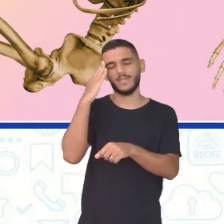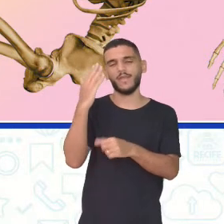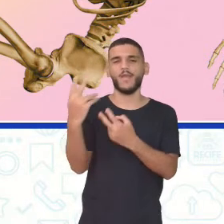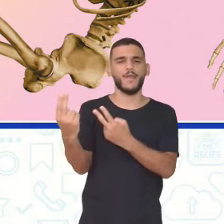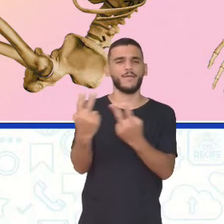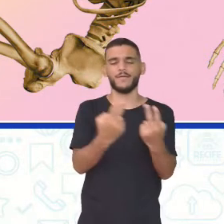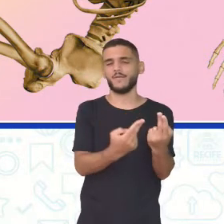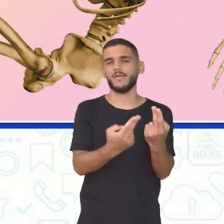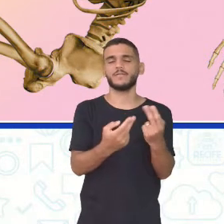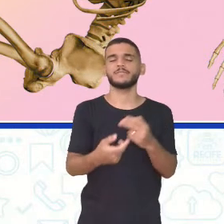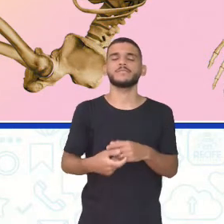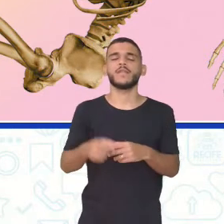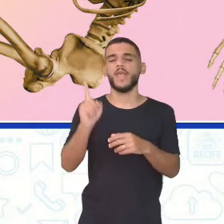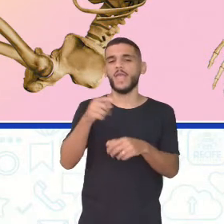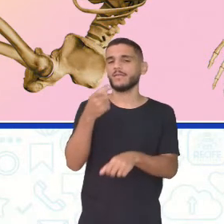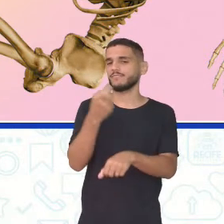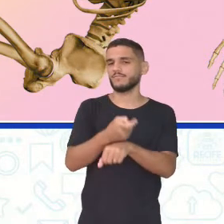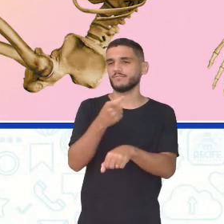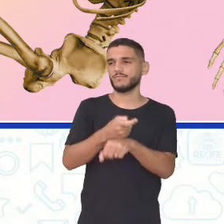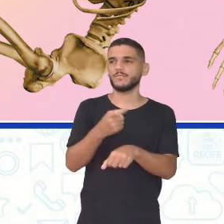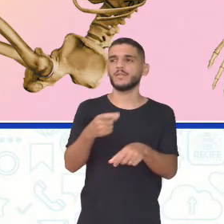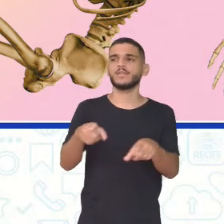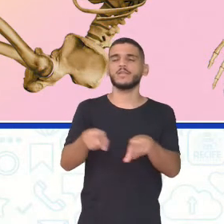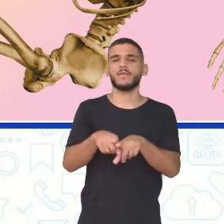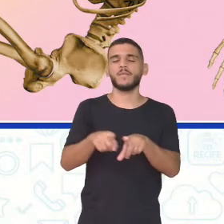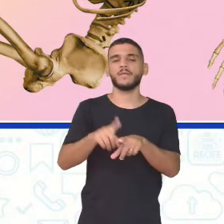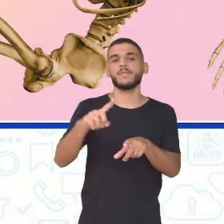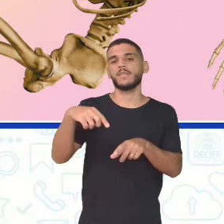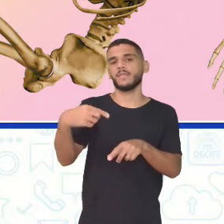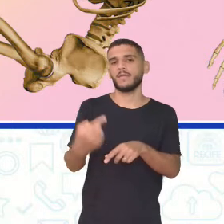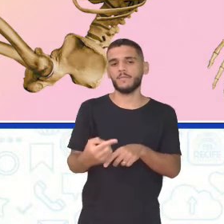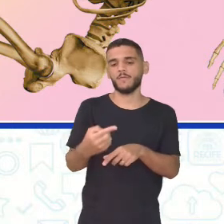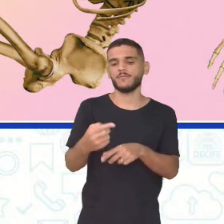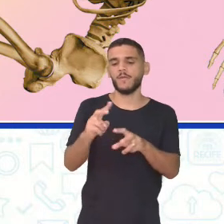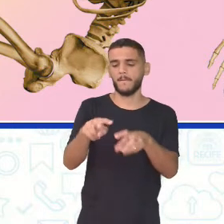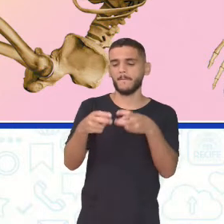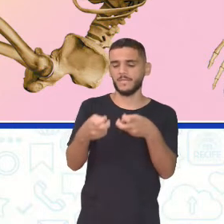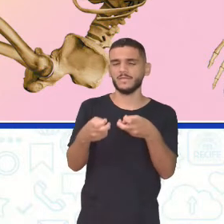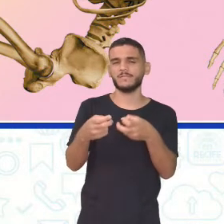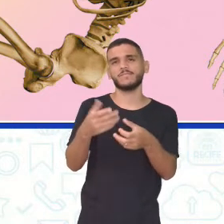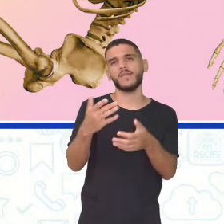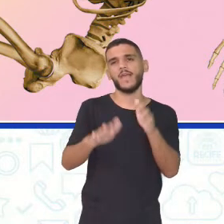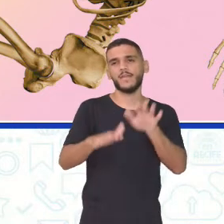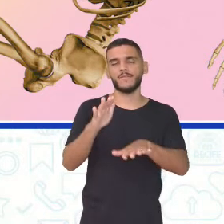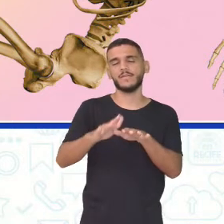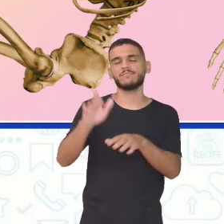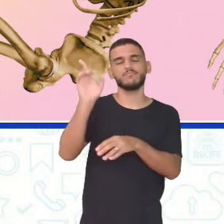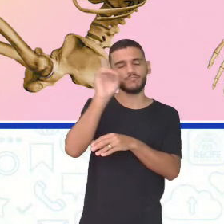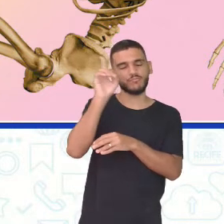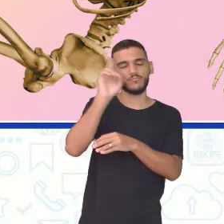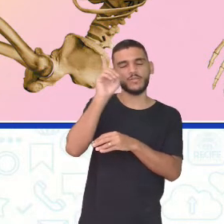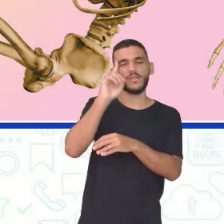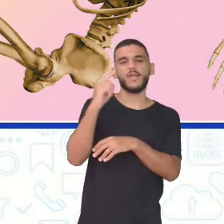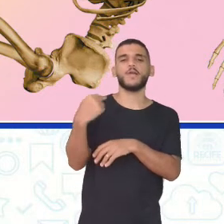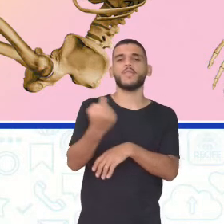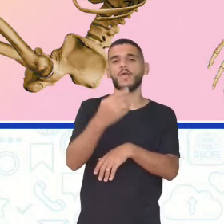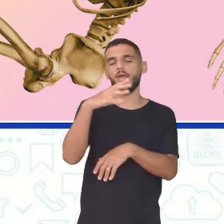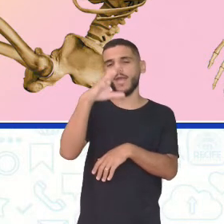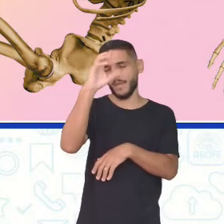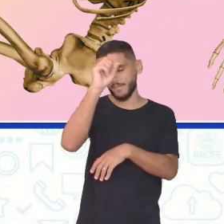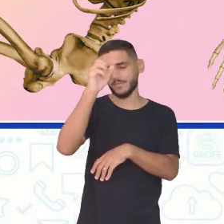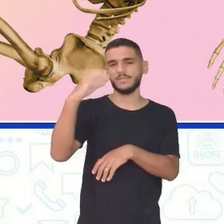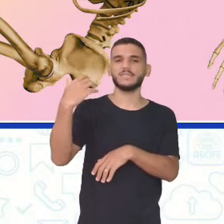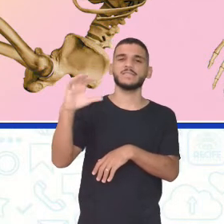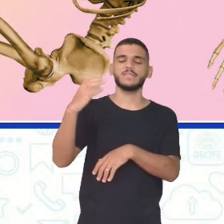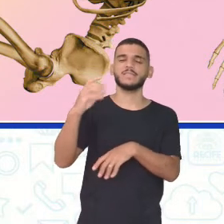dessa parte mais rígida. Então, dá uma olhadinha na próxima vez, que às vezes no dia a dia a gente também está aprendendo ciência e